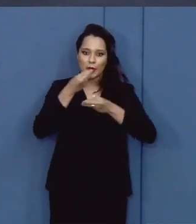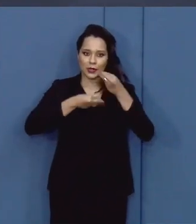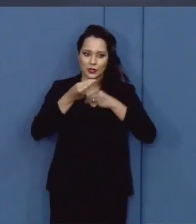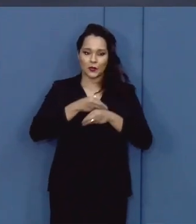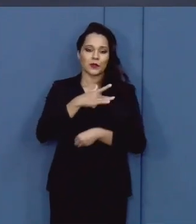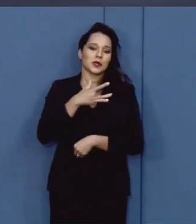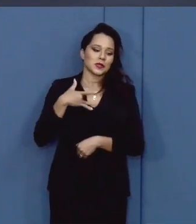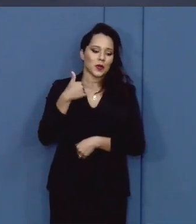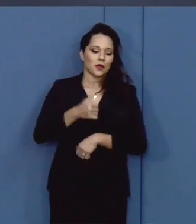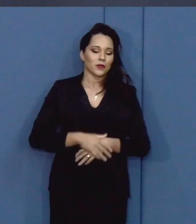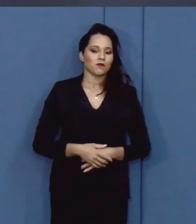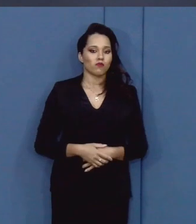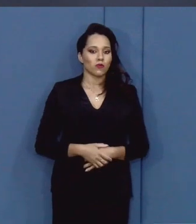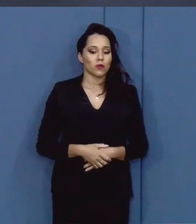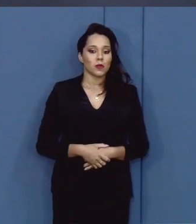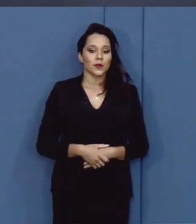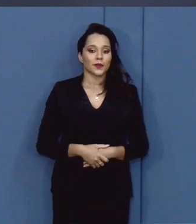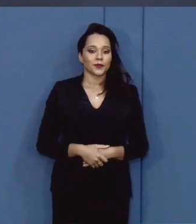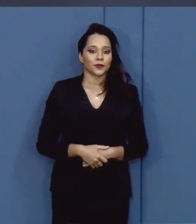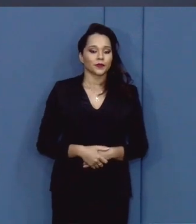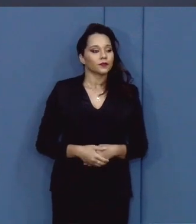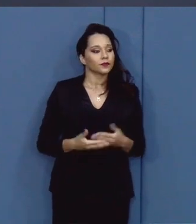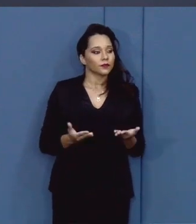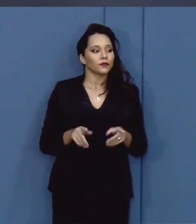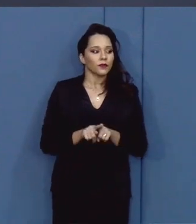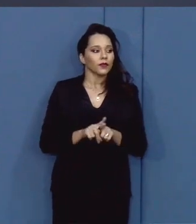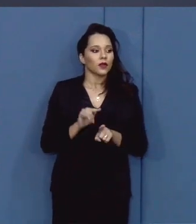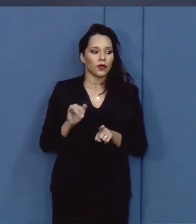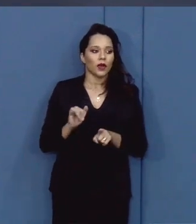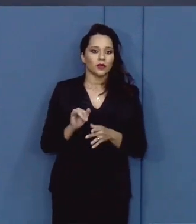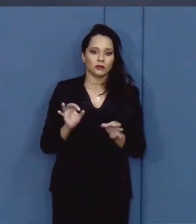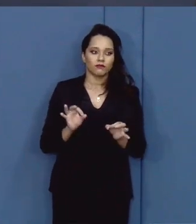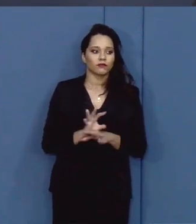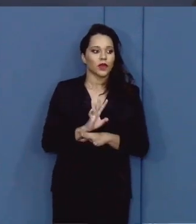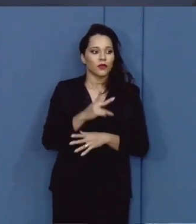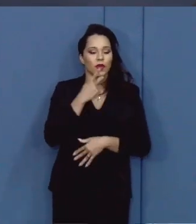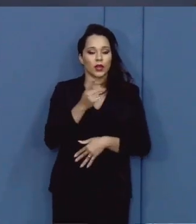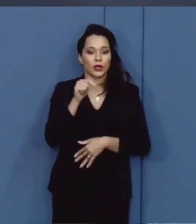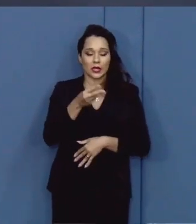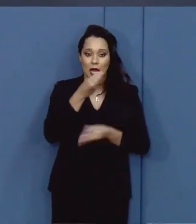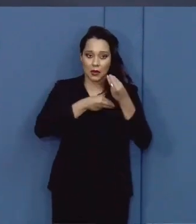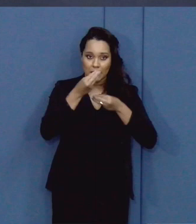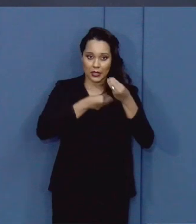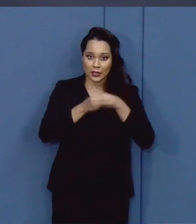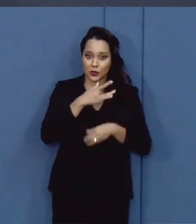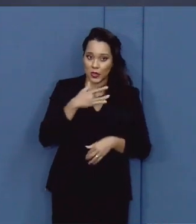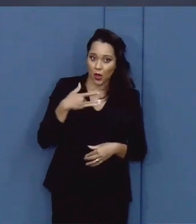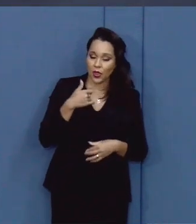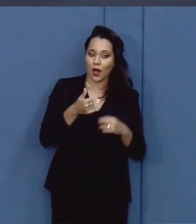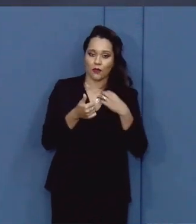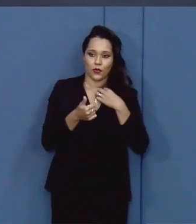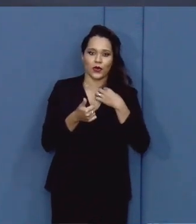alimentação saudável. E quisiera terminar com dizendo que essa alimentação